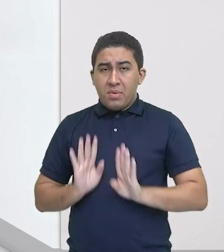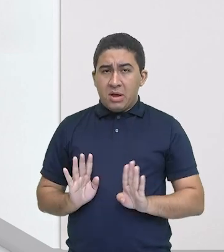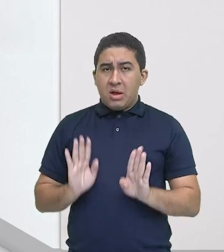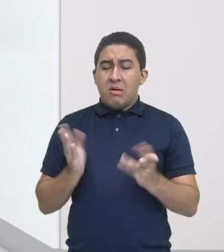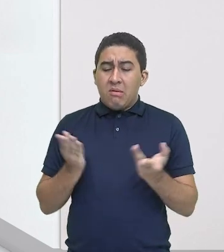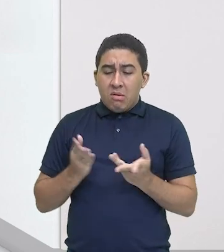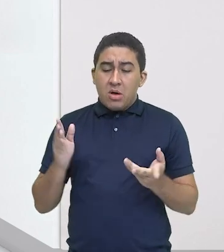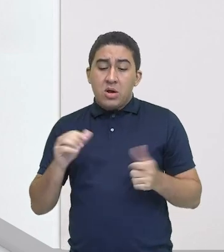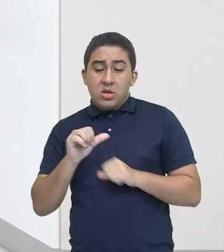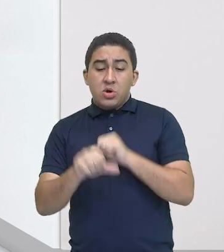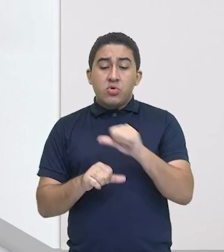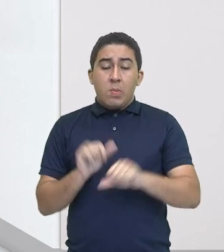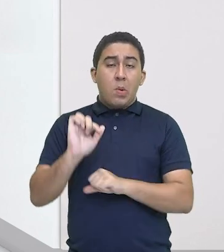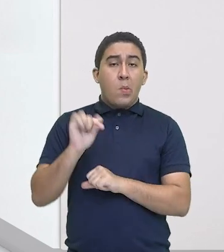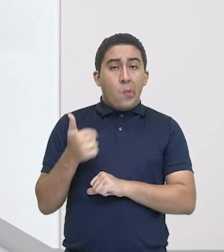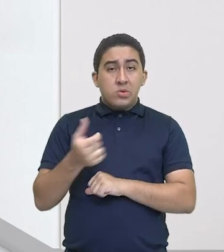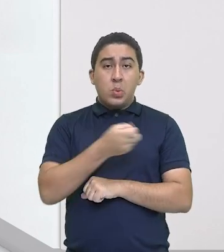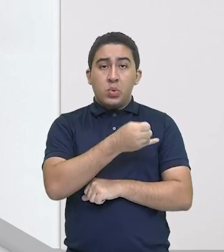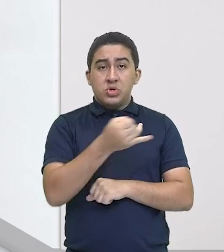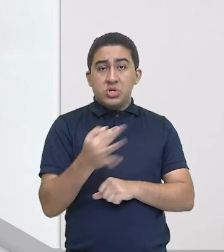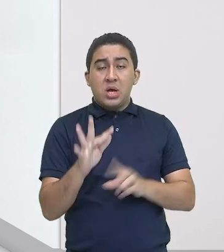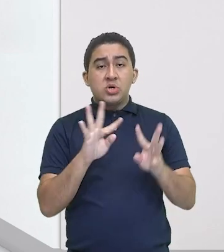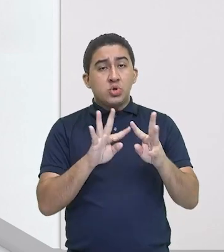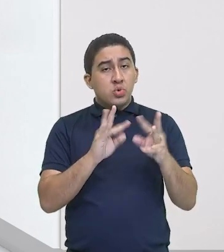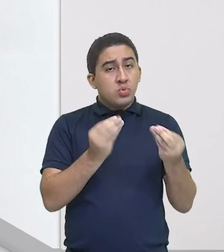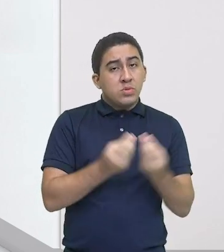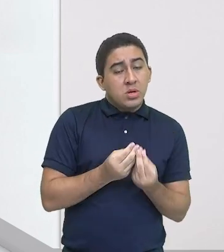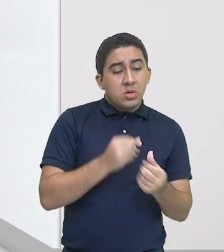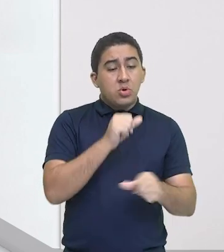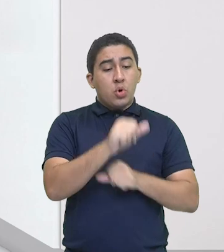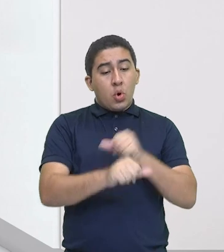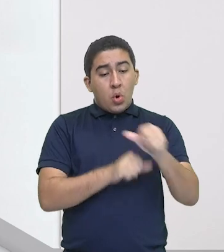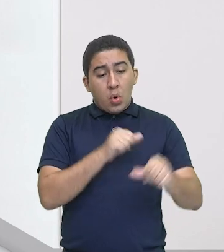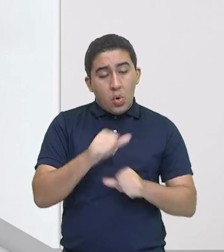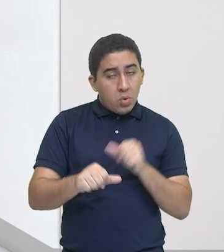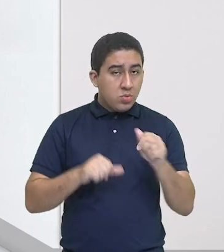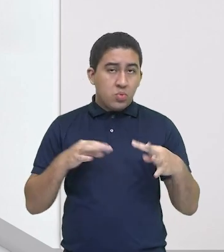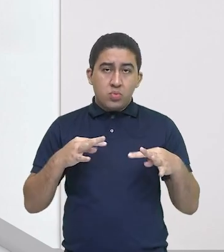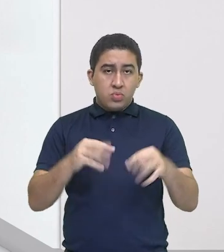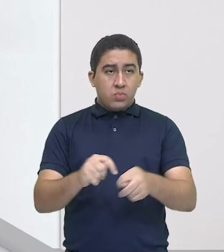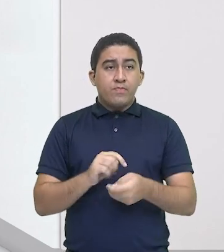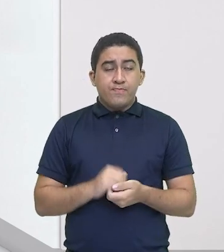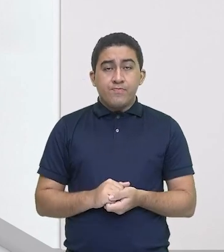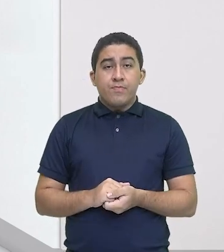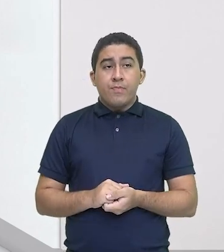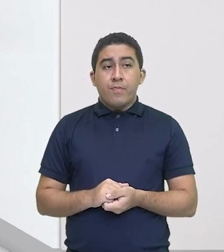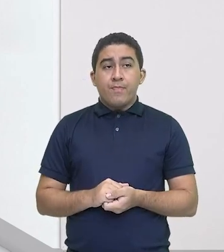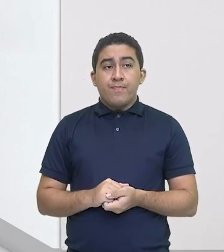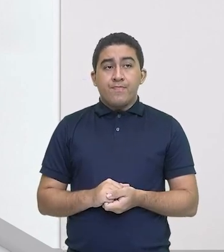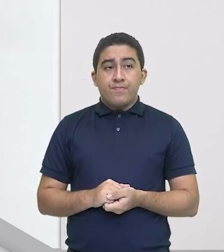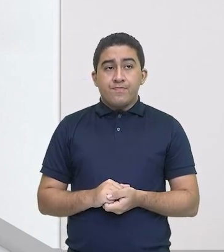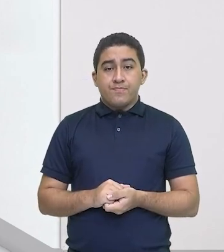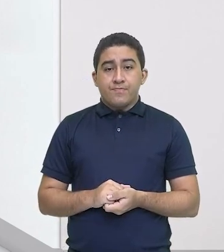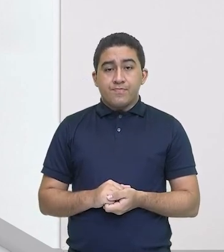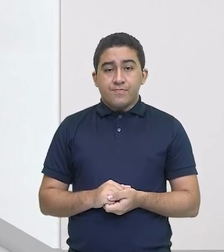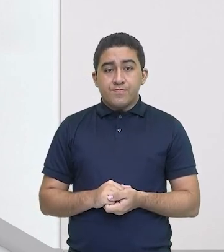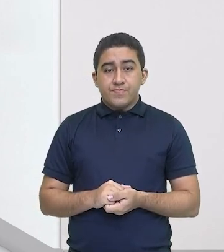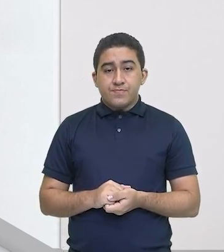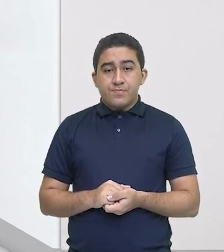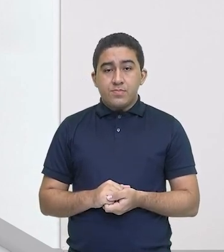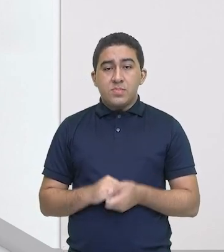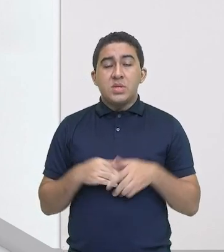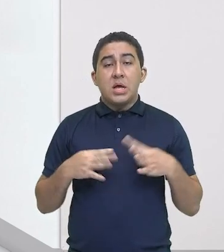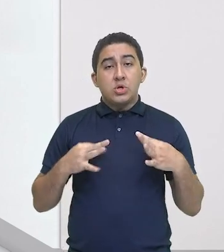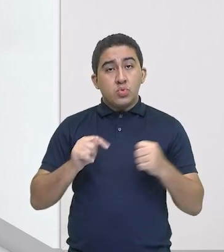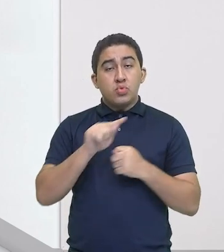outra combinação desses ingredientes. Mudou a quantidade do trigo, da manteiga, do açúcar e todo o que você quer